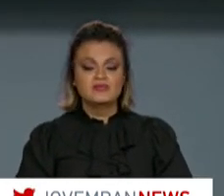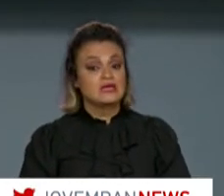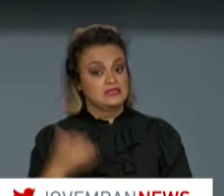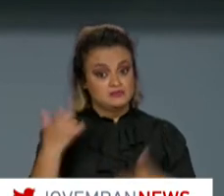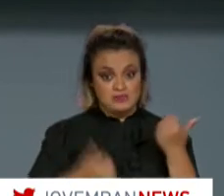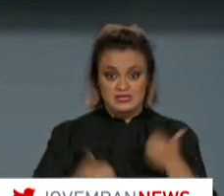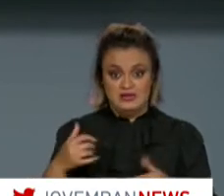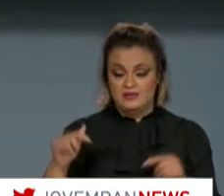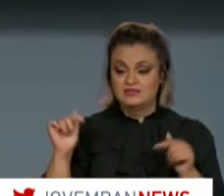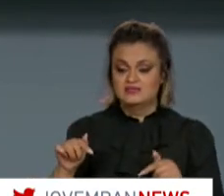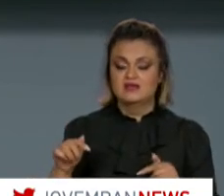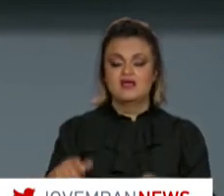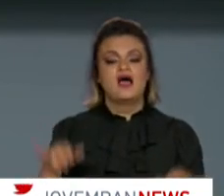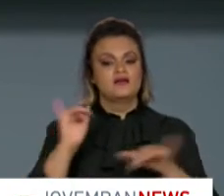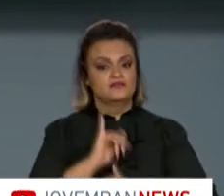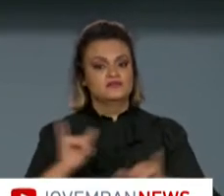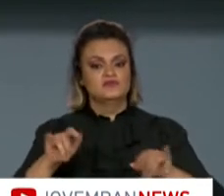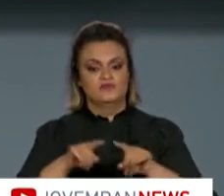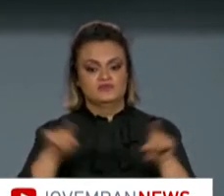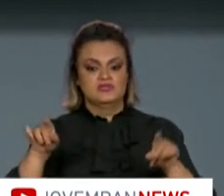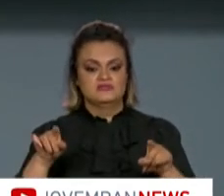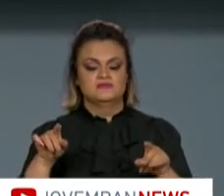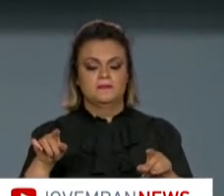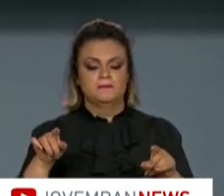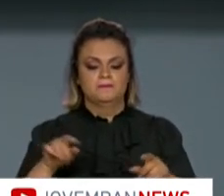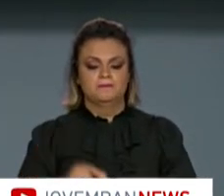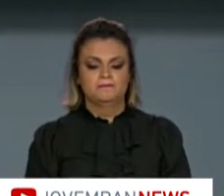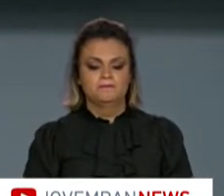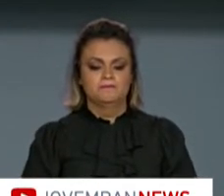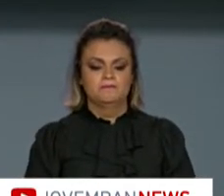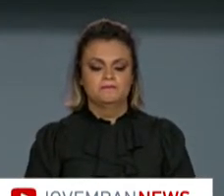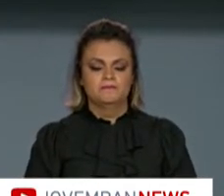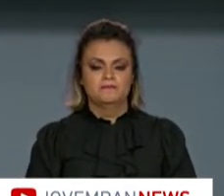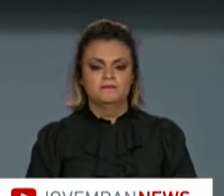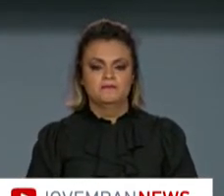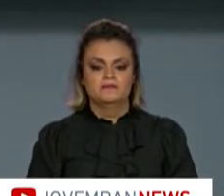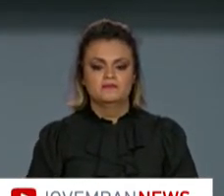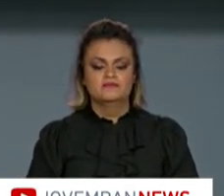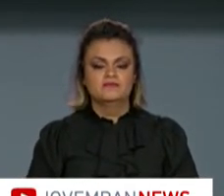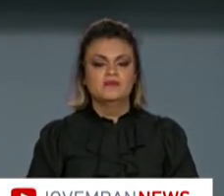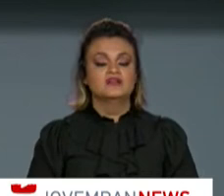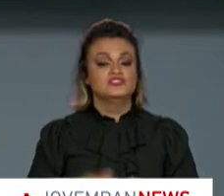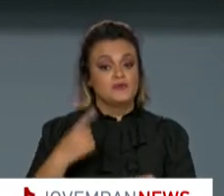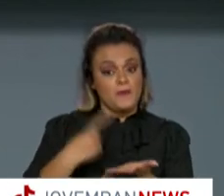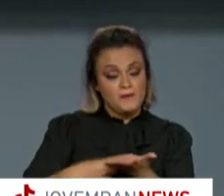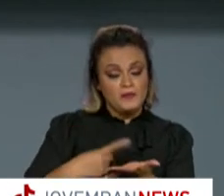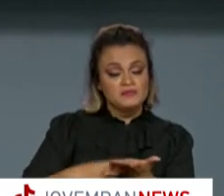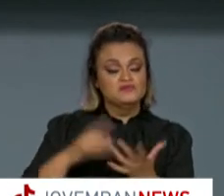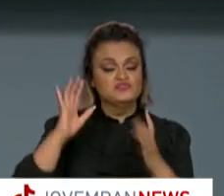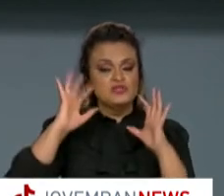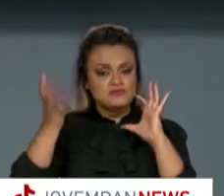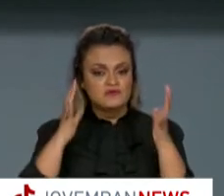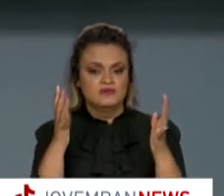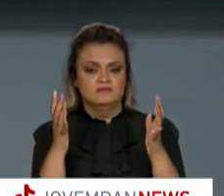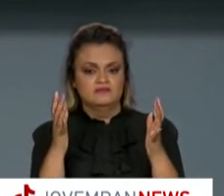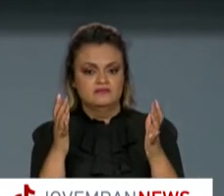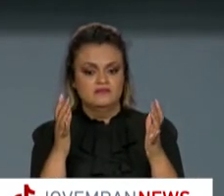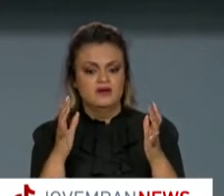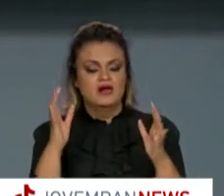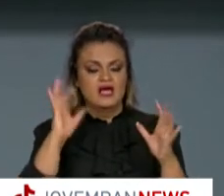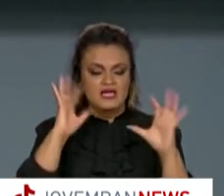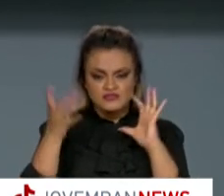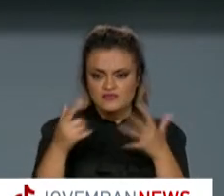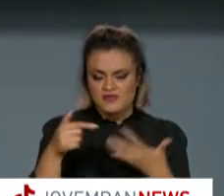Dito isso, cabe me informar o seguinte. Nós estamos com o compromisso de recuperar